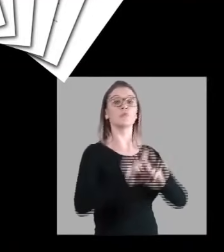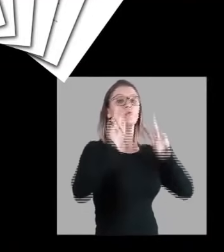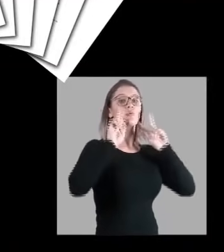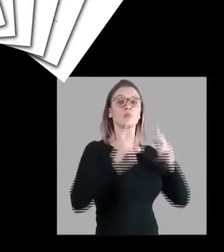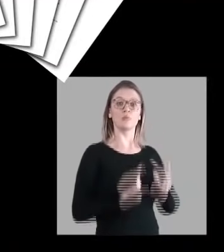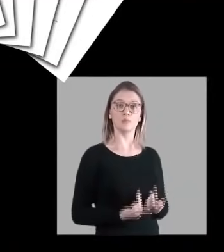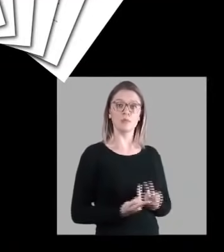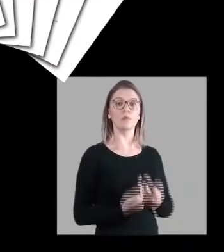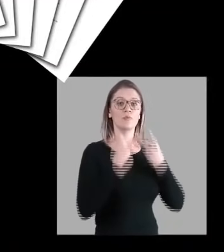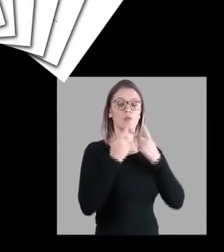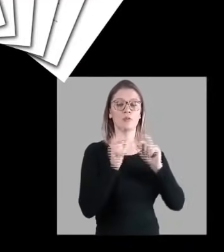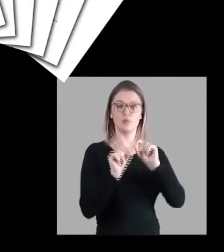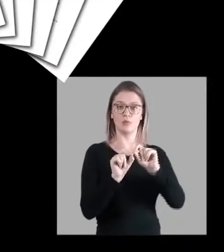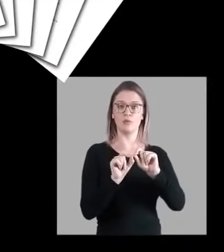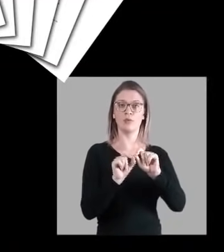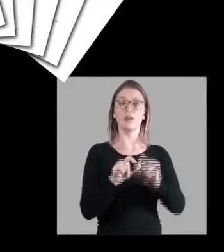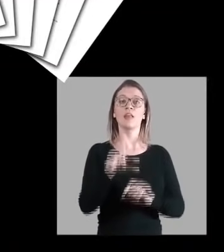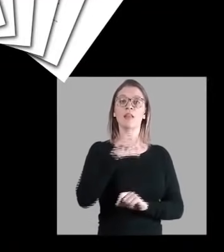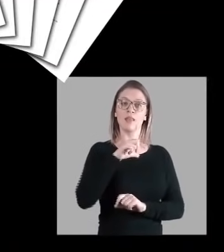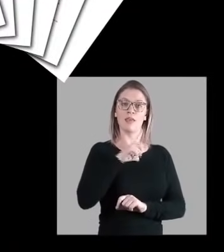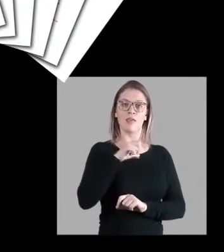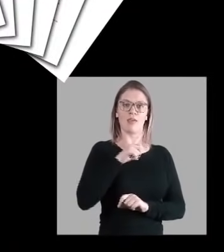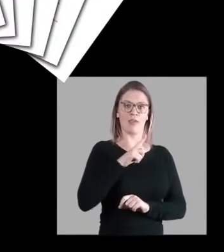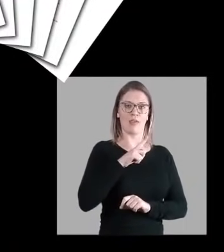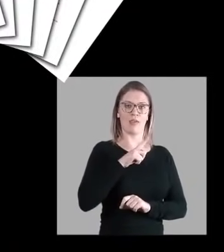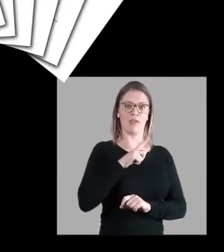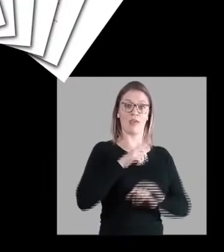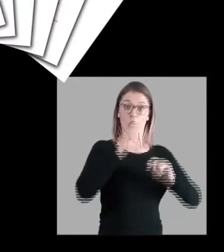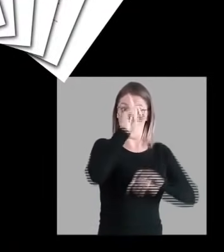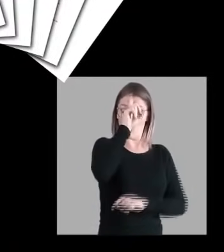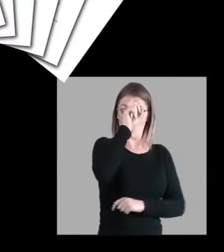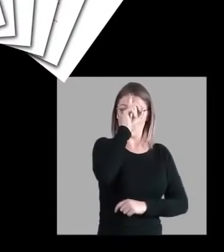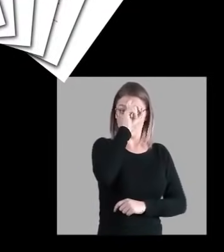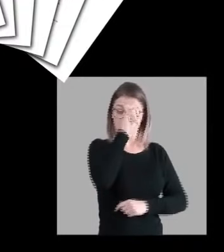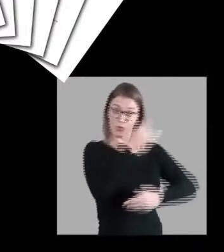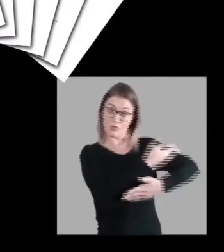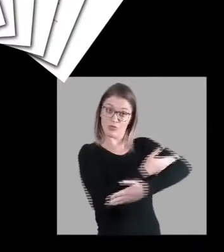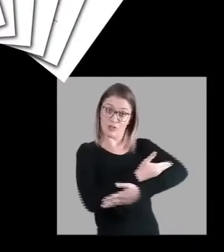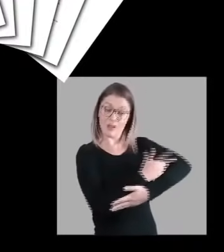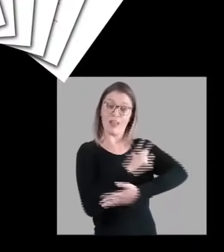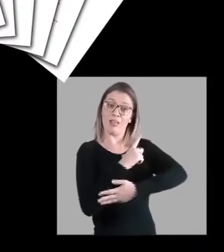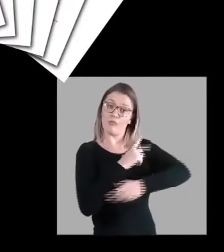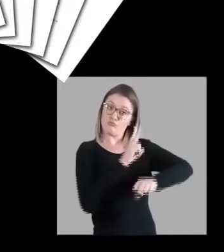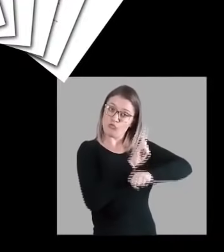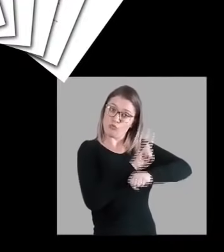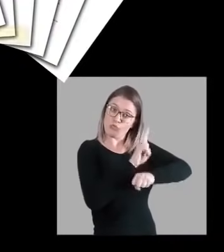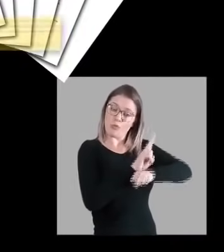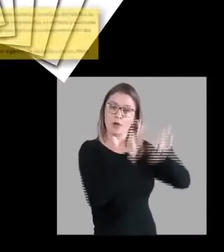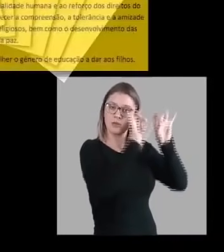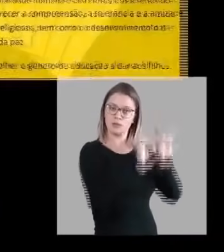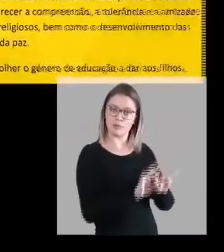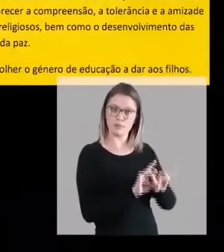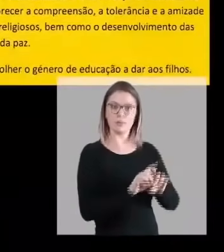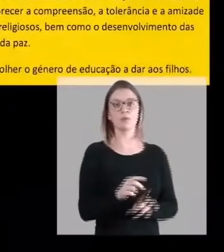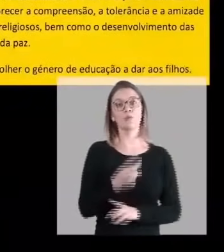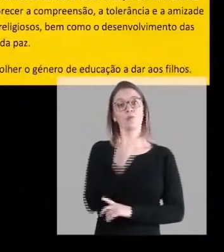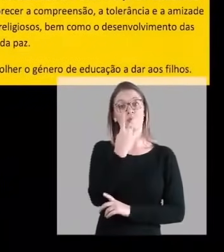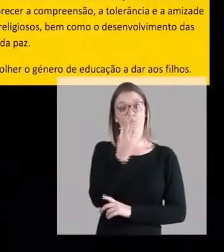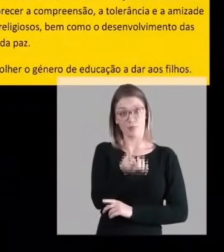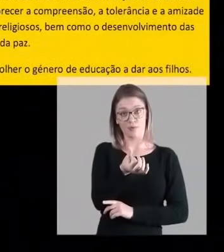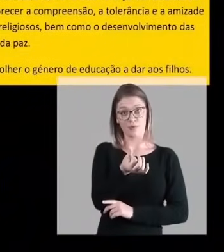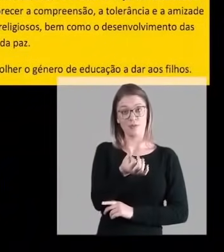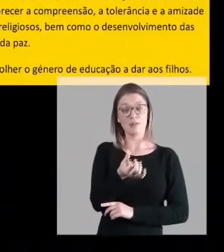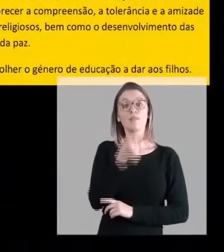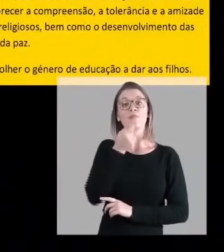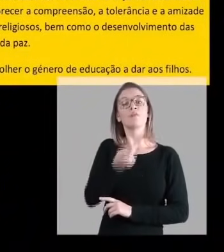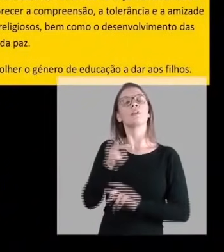que a maternidade e a infância têm direitos a cuidados e assistência especiais. E o artigo 26, que fala sobre educação, que é um tema